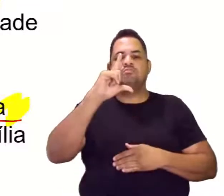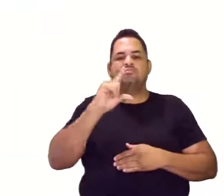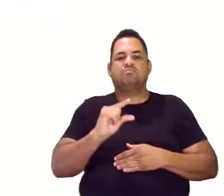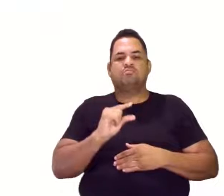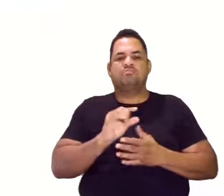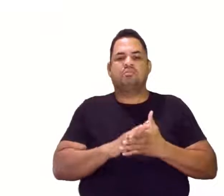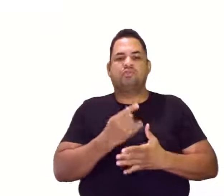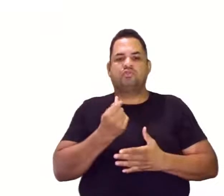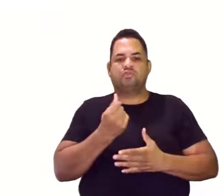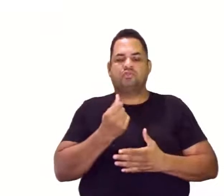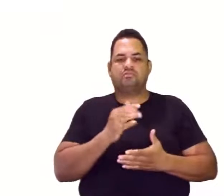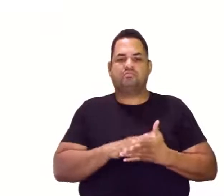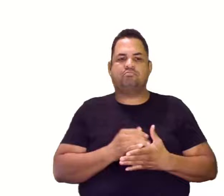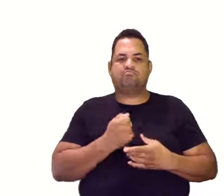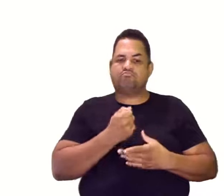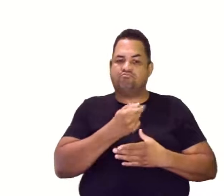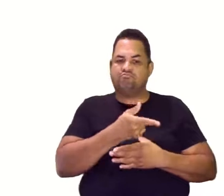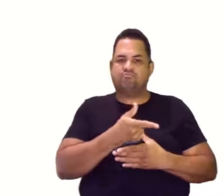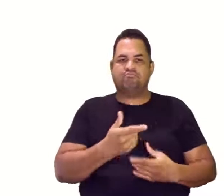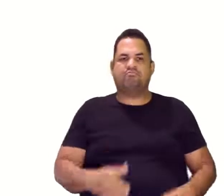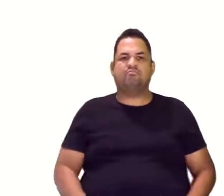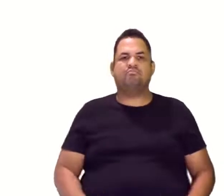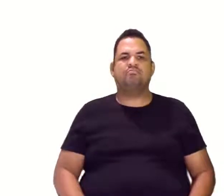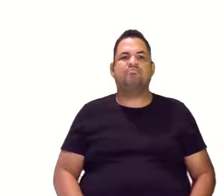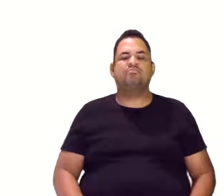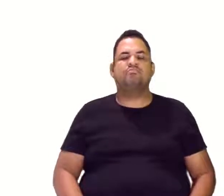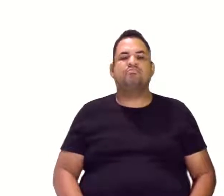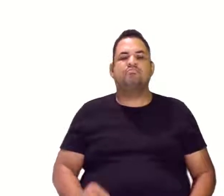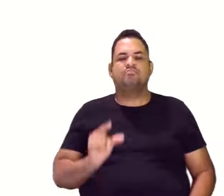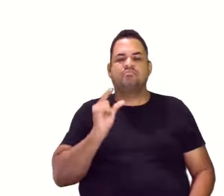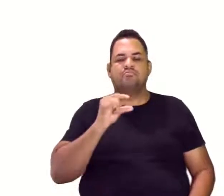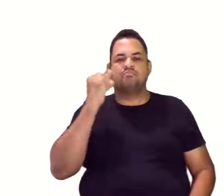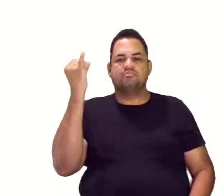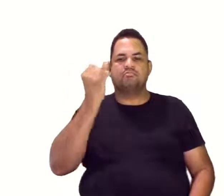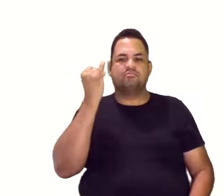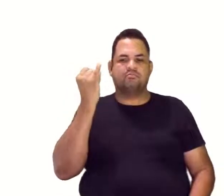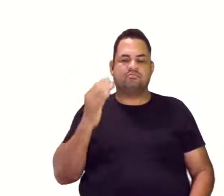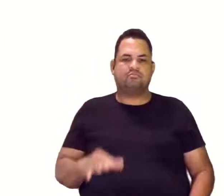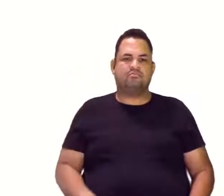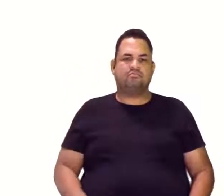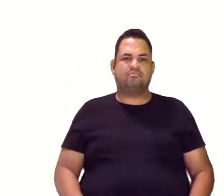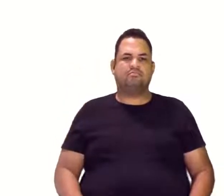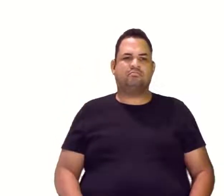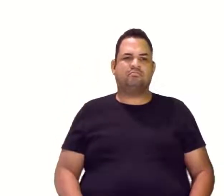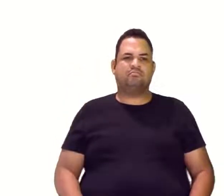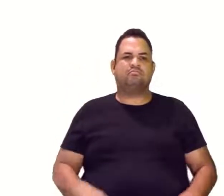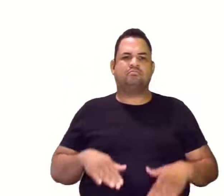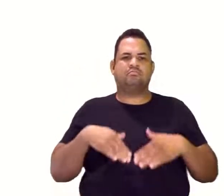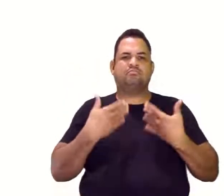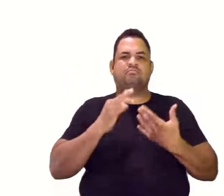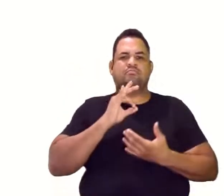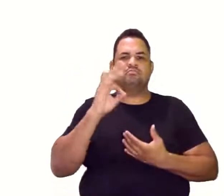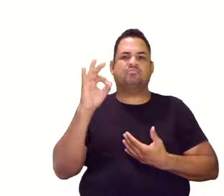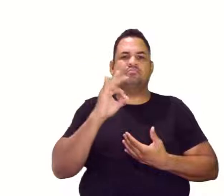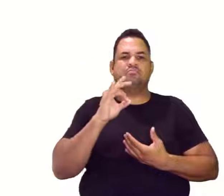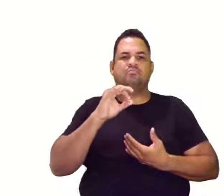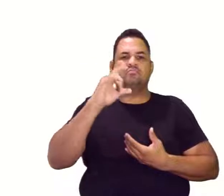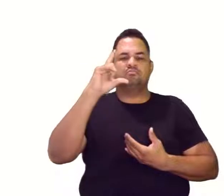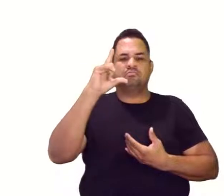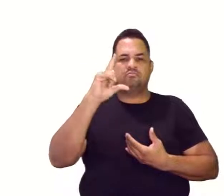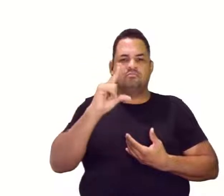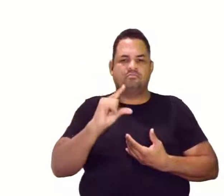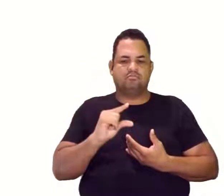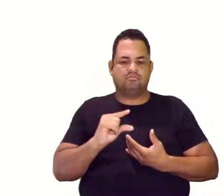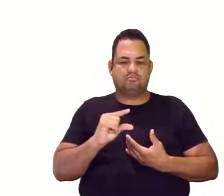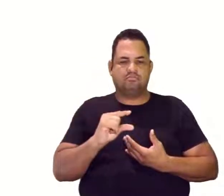na mesada. Vamos às nossas palavras-chave. A pergunta vamos na pergunta. Qual será a porcentagem